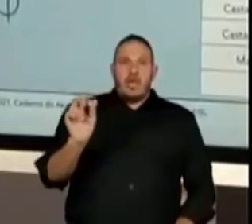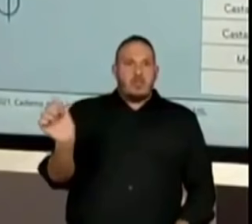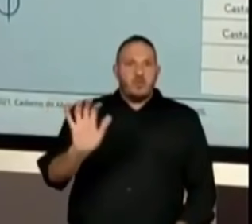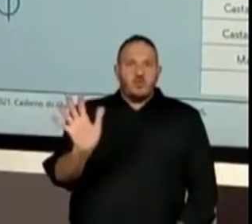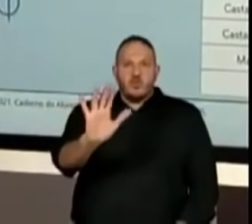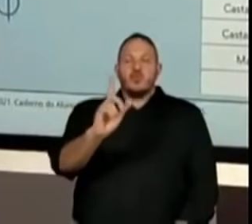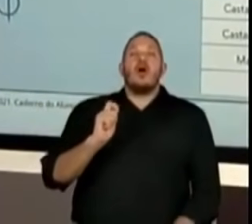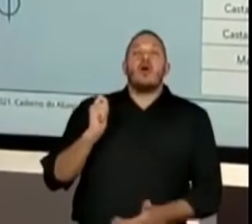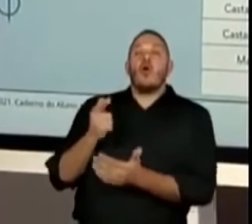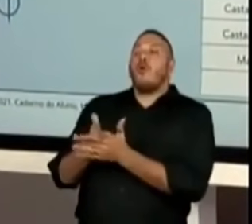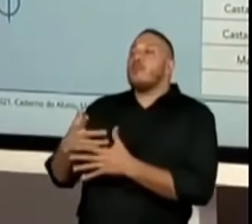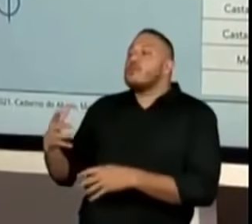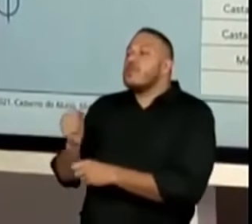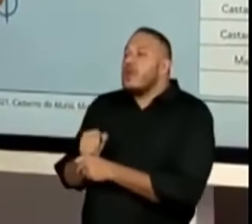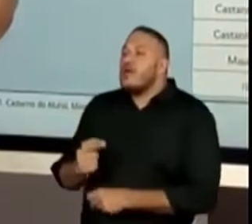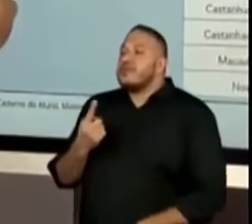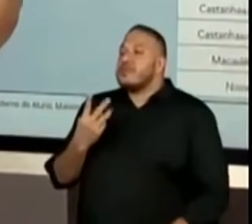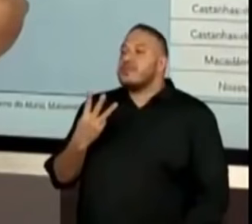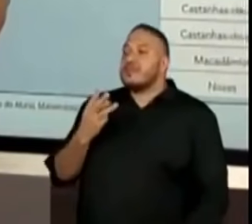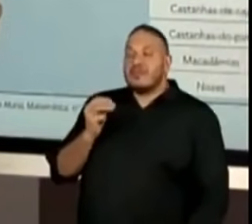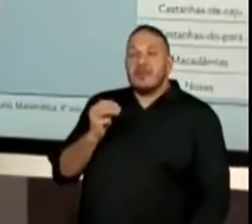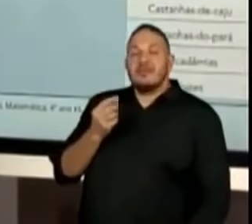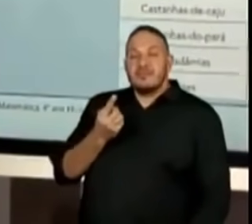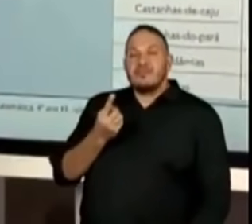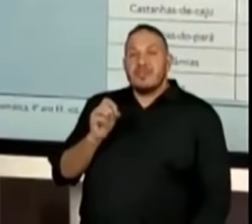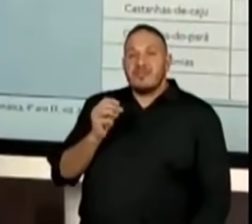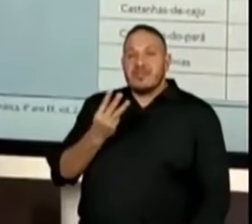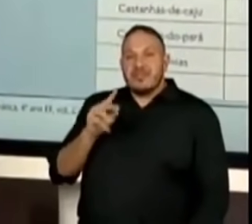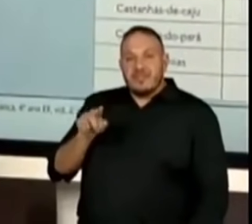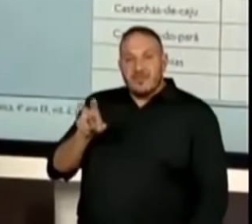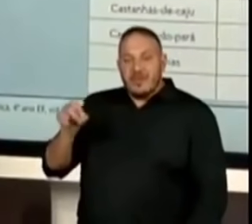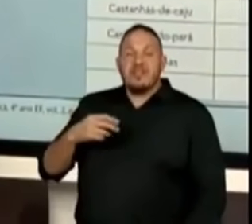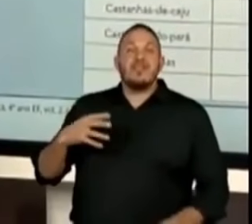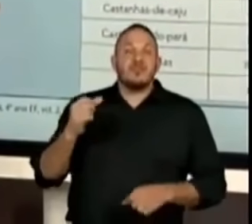de 103,50. O troco dele foi de